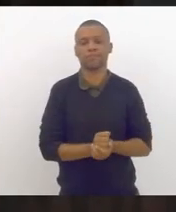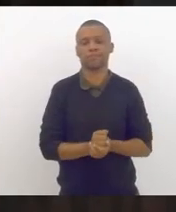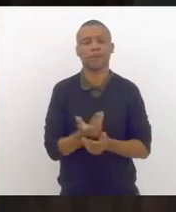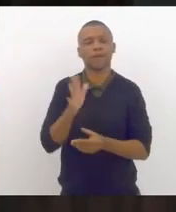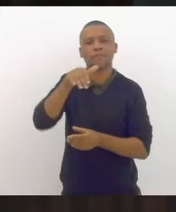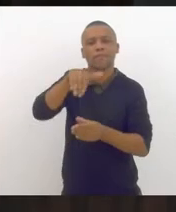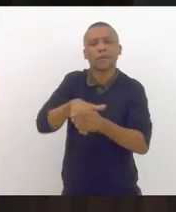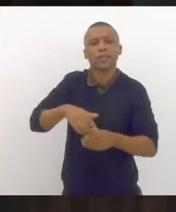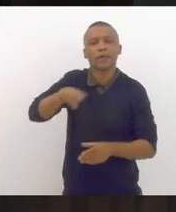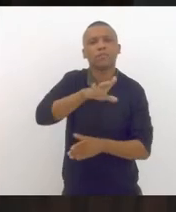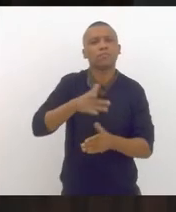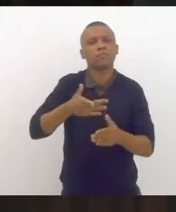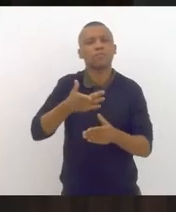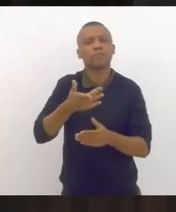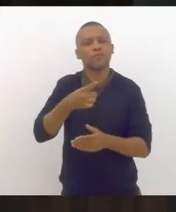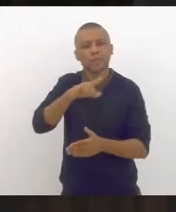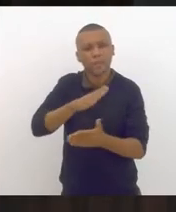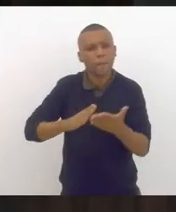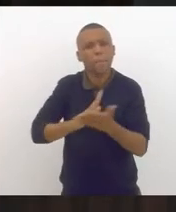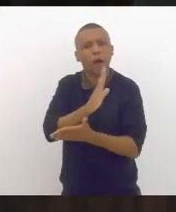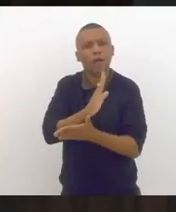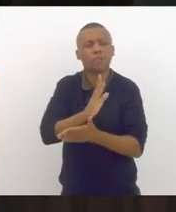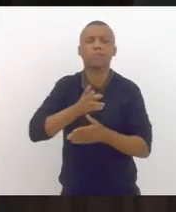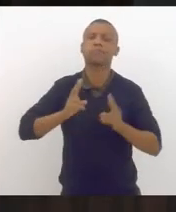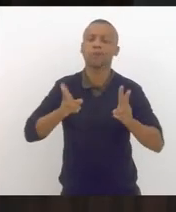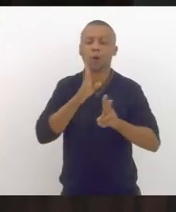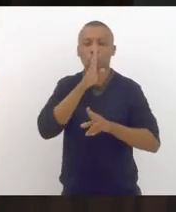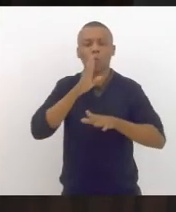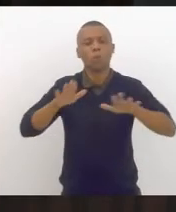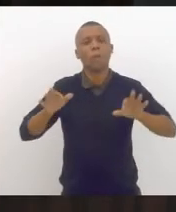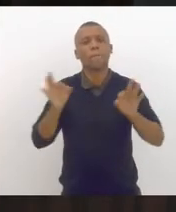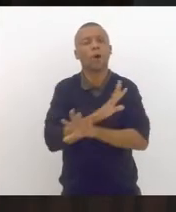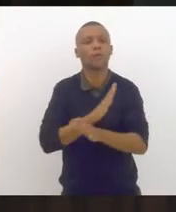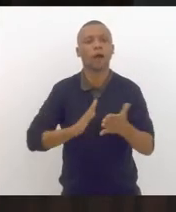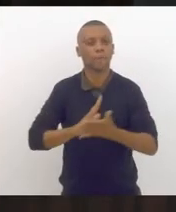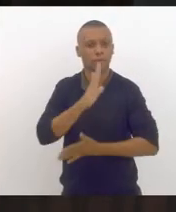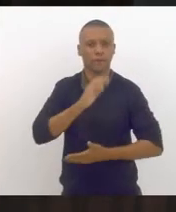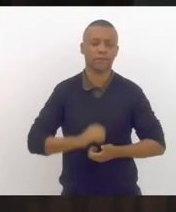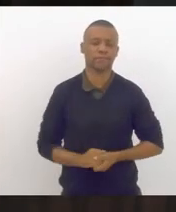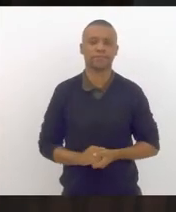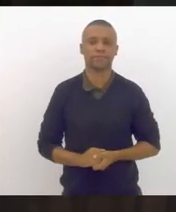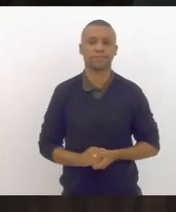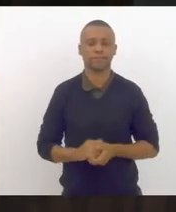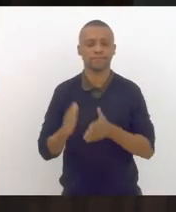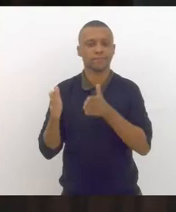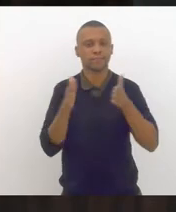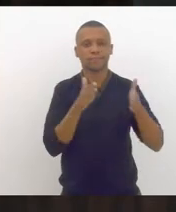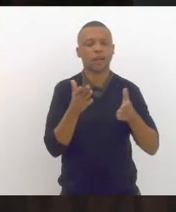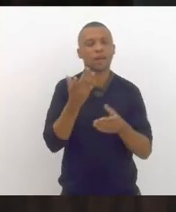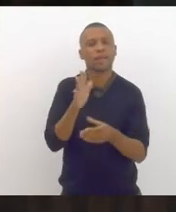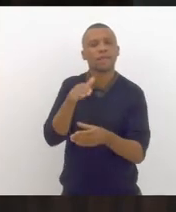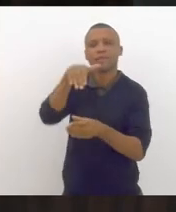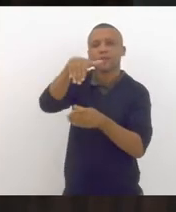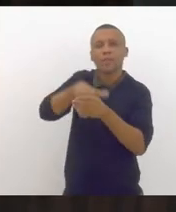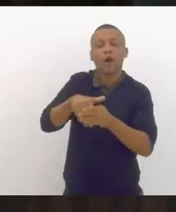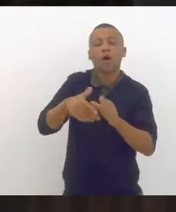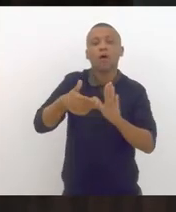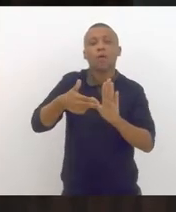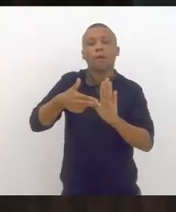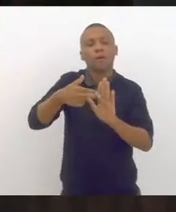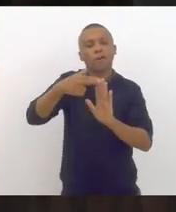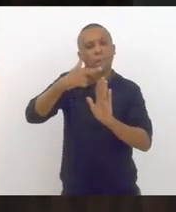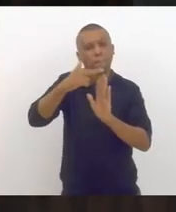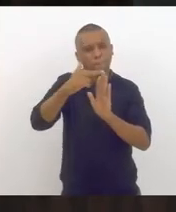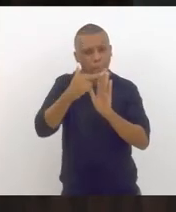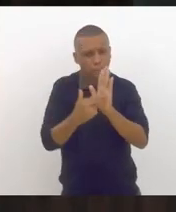redação. Senhores que aprovam, permaneçam como estão. Aprovado. Em votação, redação do vencido,